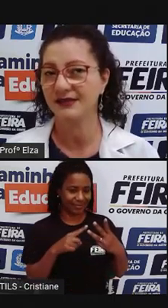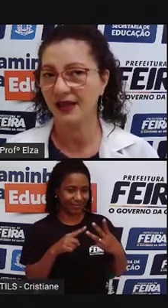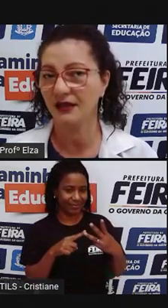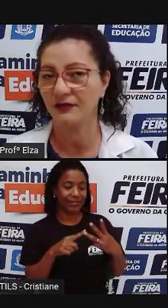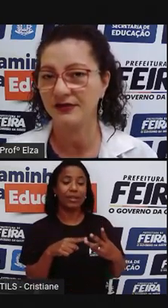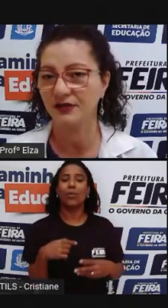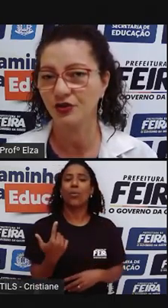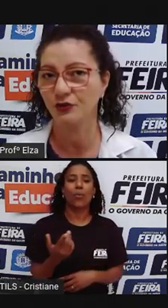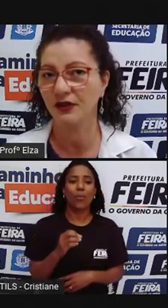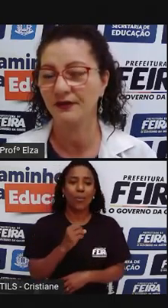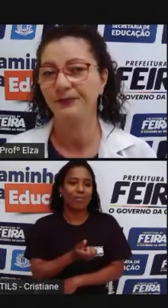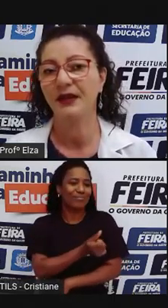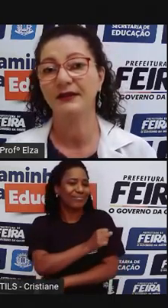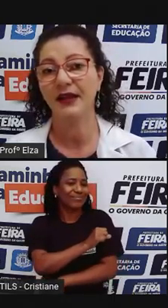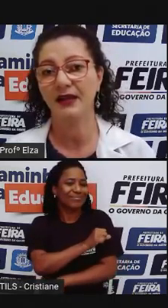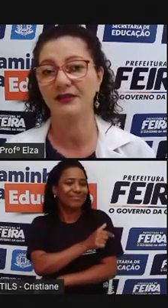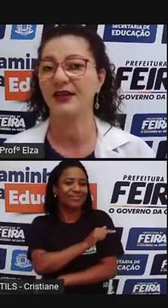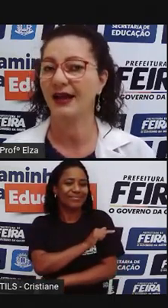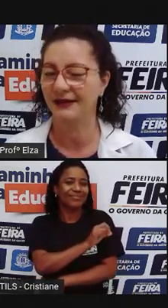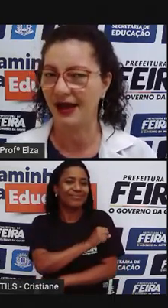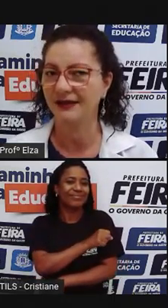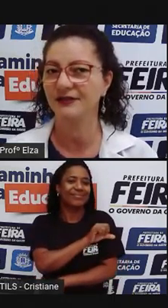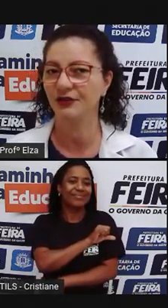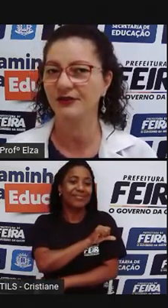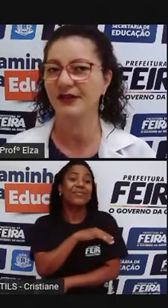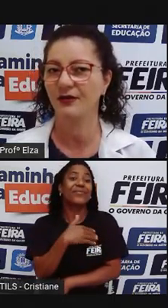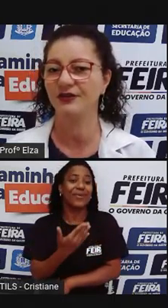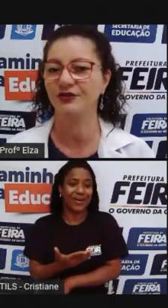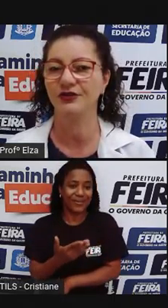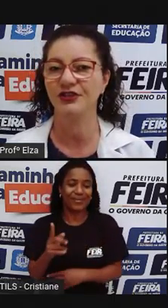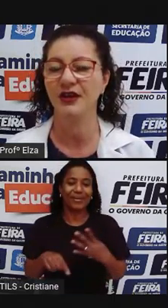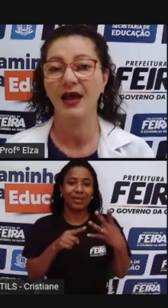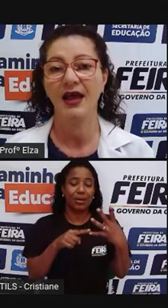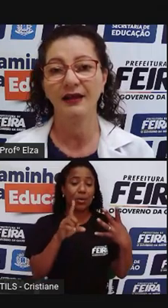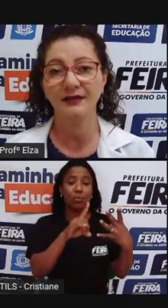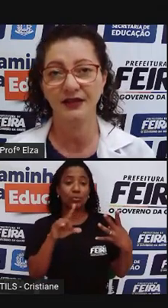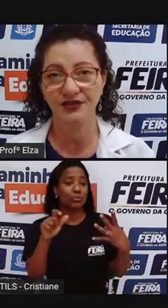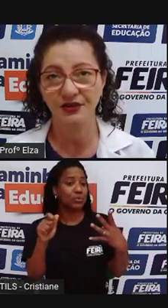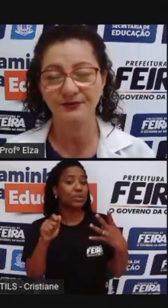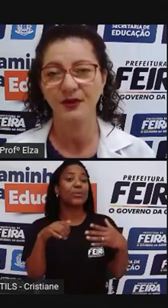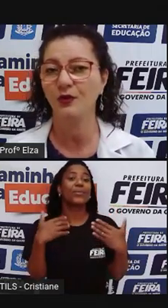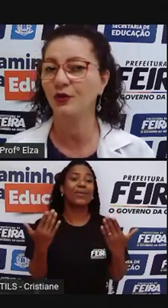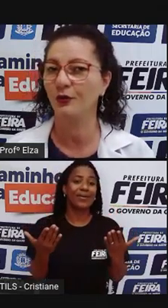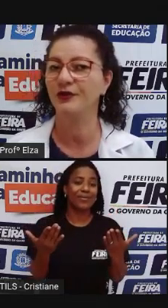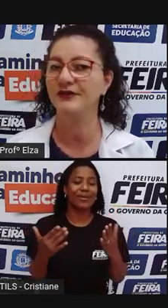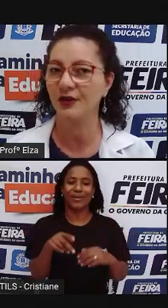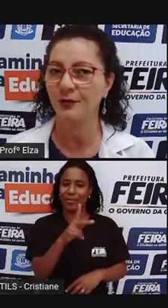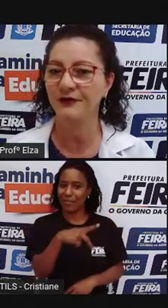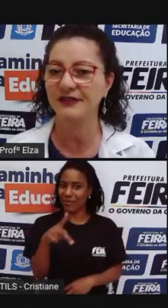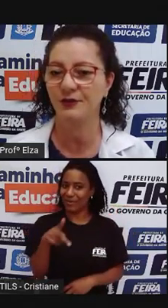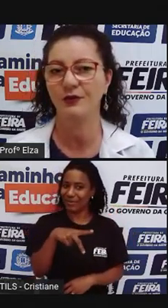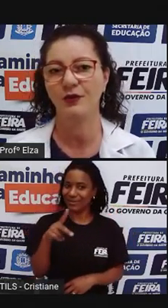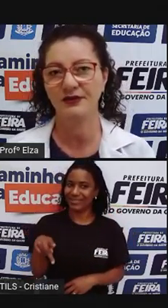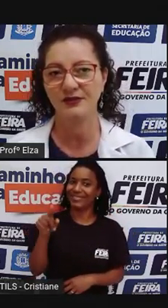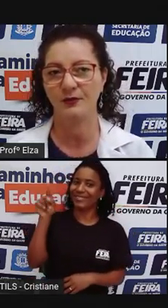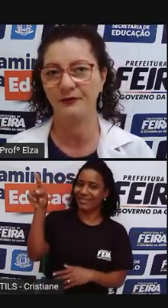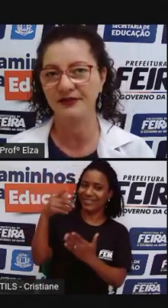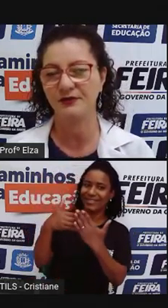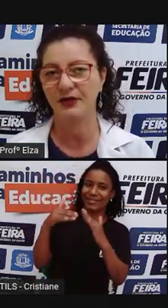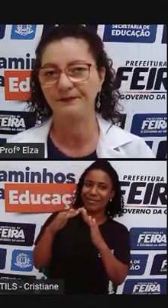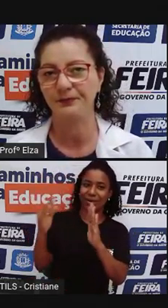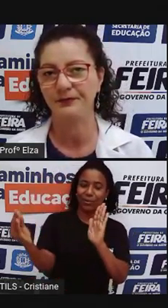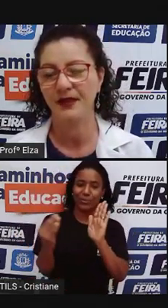a série que você estuda, date, a data de nossa aula de hoje, and teacher, o nome do seu professor ou de